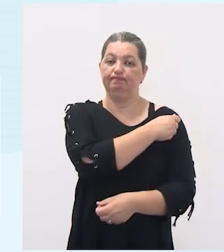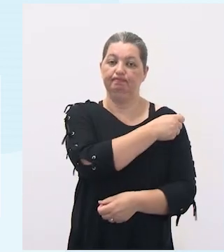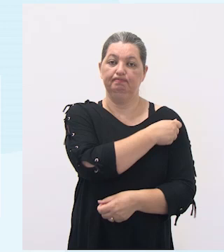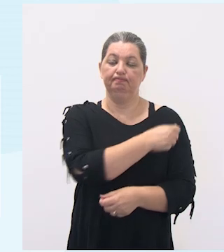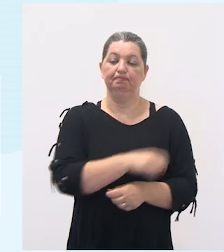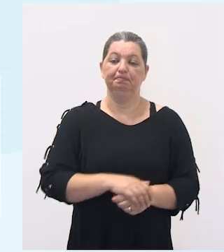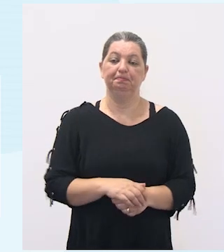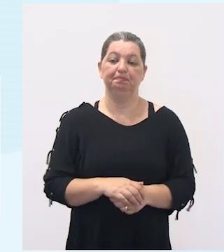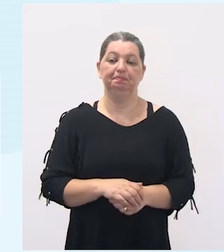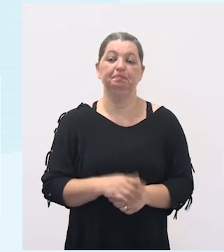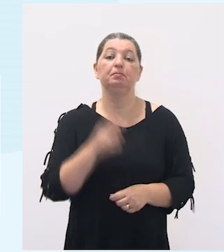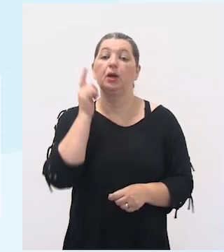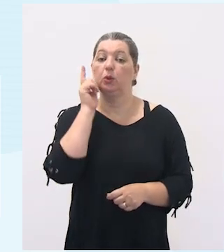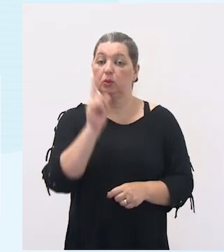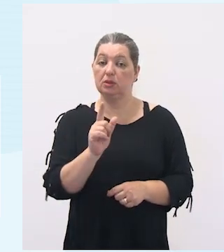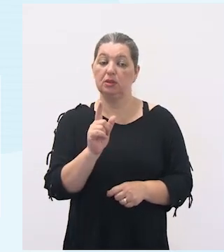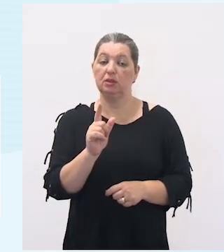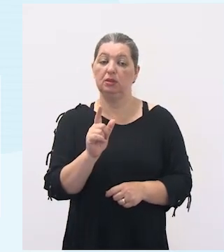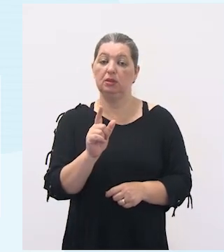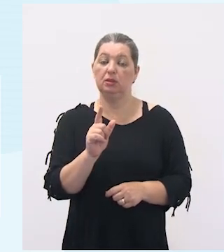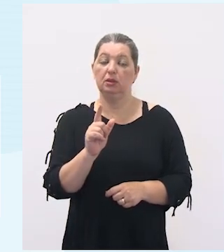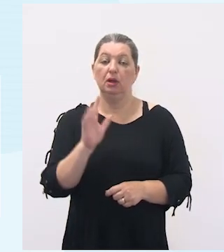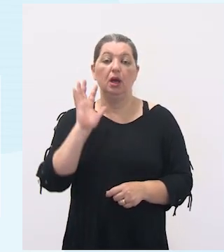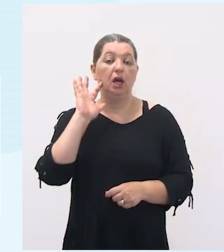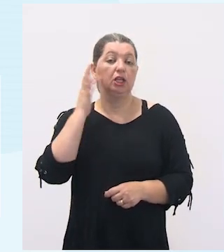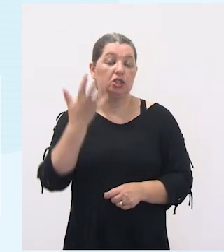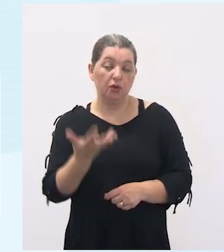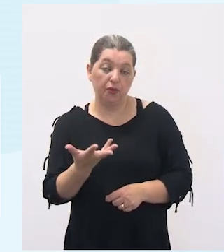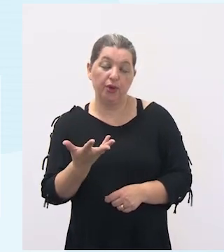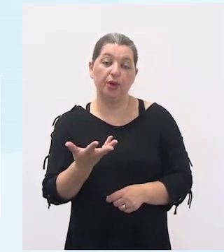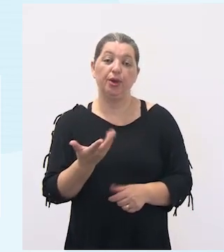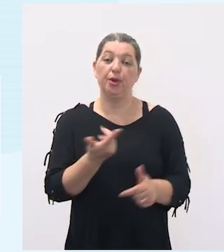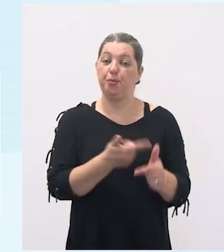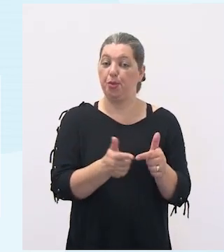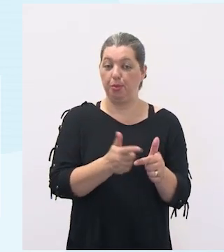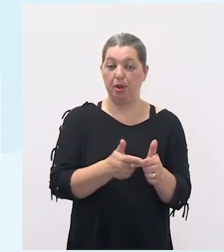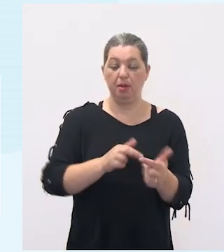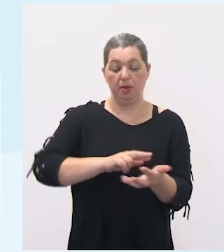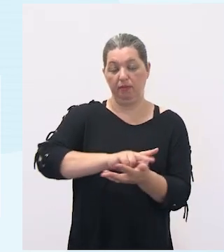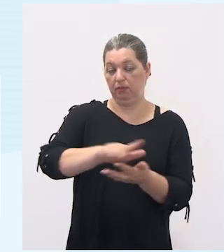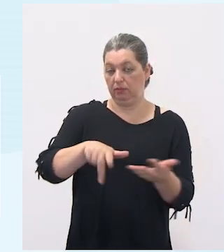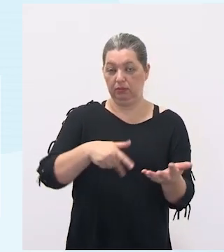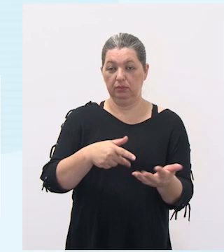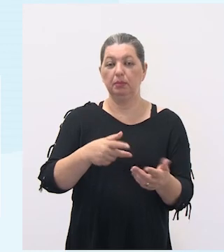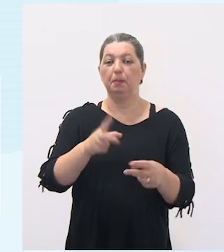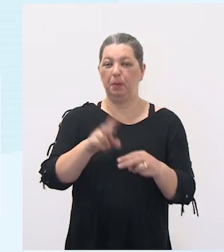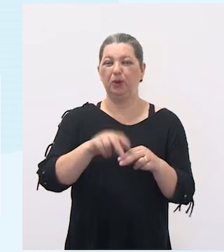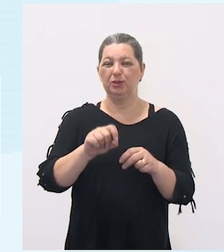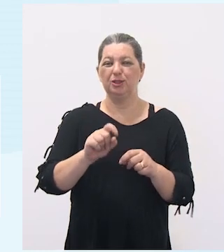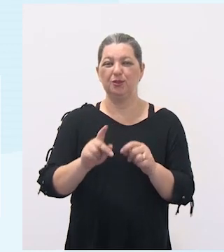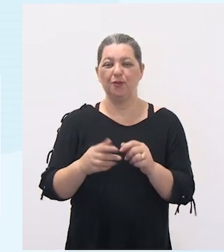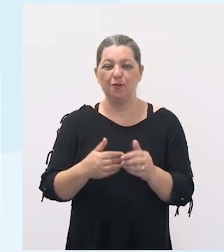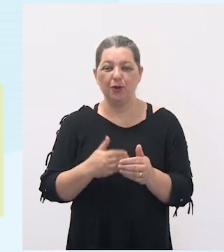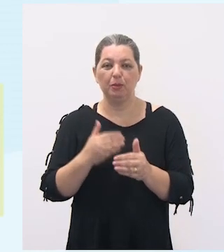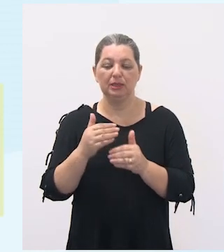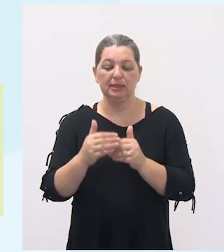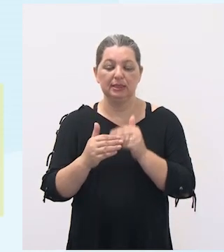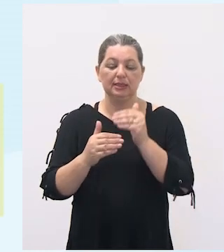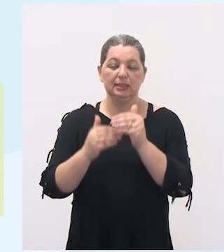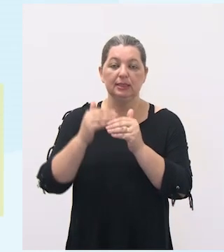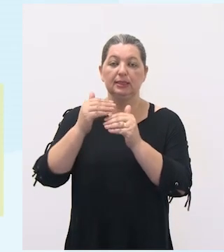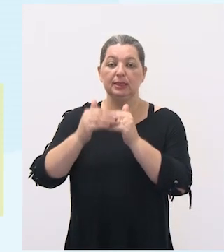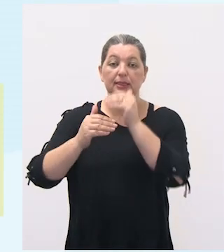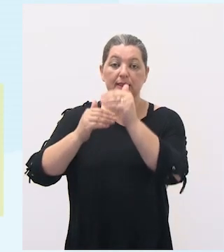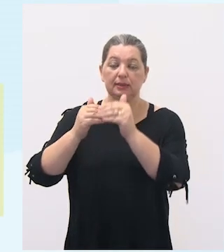aluno para ele conseguir solucionar ou resolver esse problema. Por isso, ela vai aumentando o nível. E no próximo